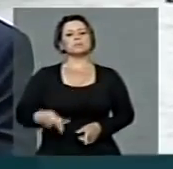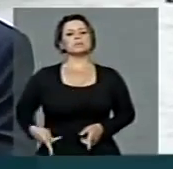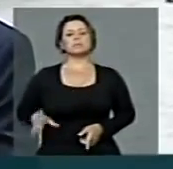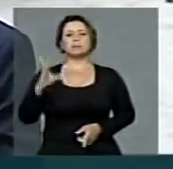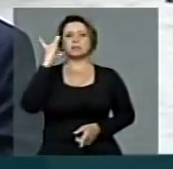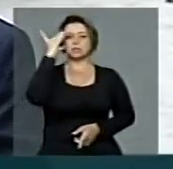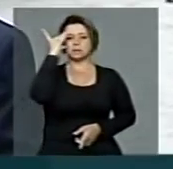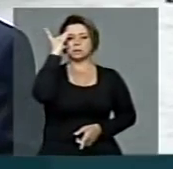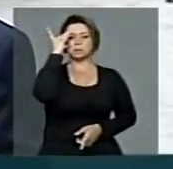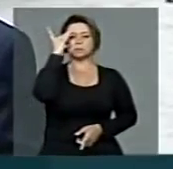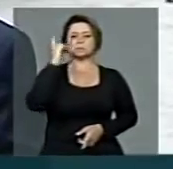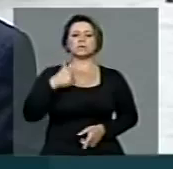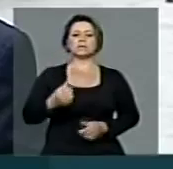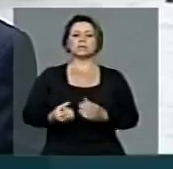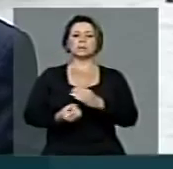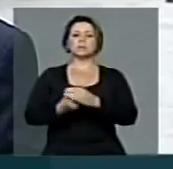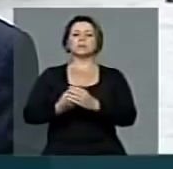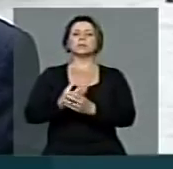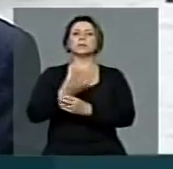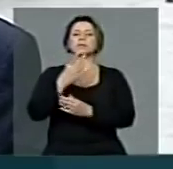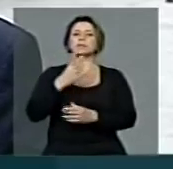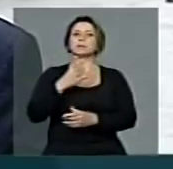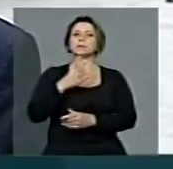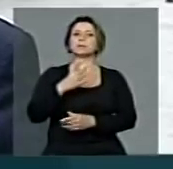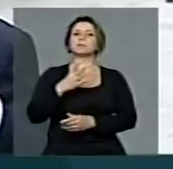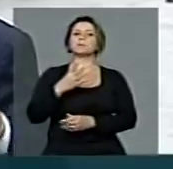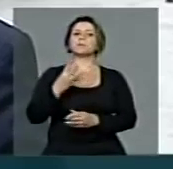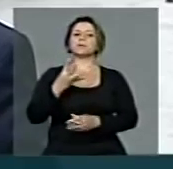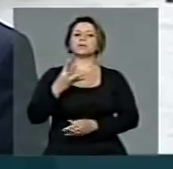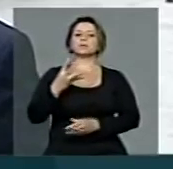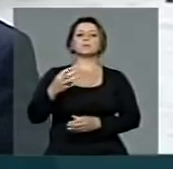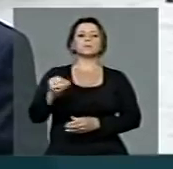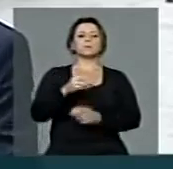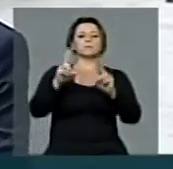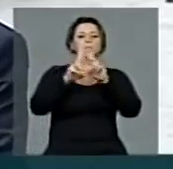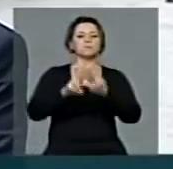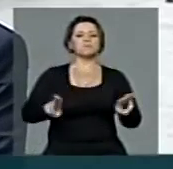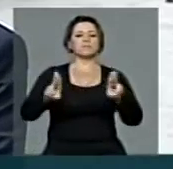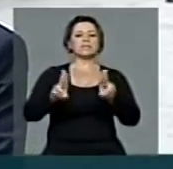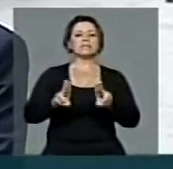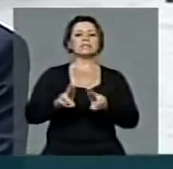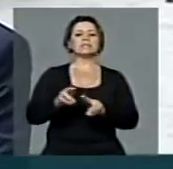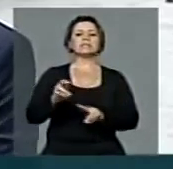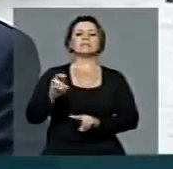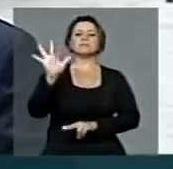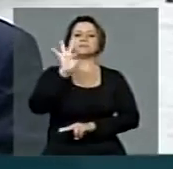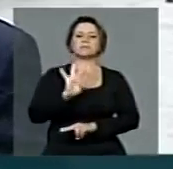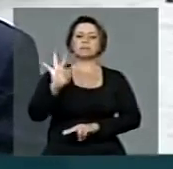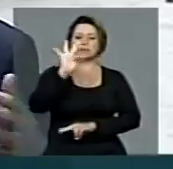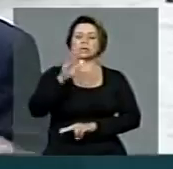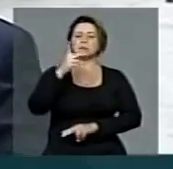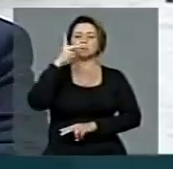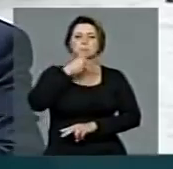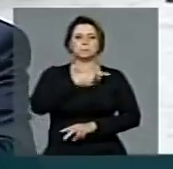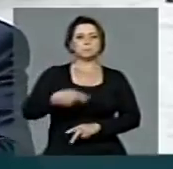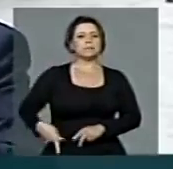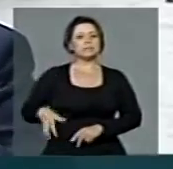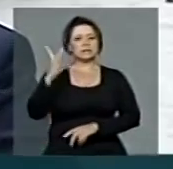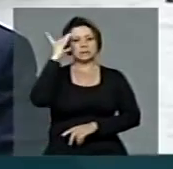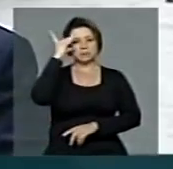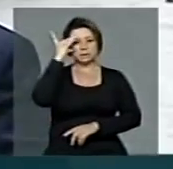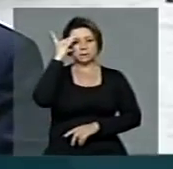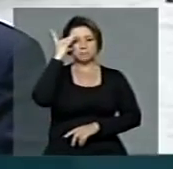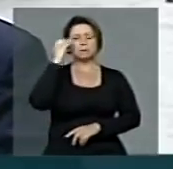o governo Lula criou 14 novas federais, a presidenta Dilma já criou 4 novas, e Fernando Henrique